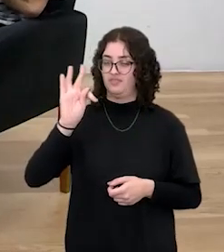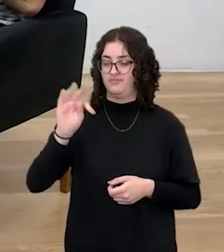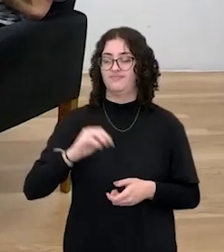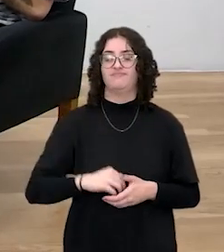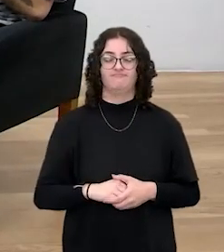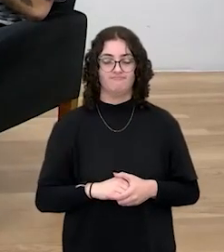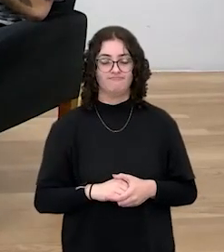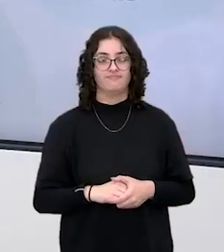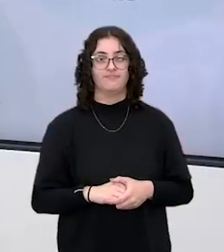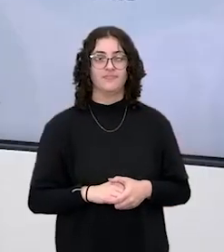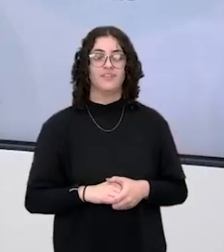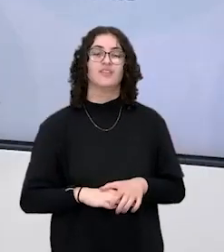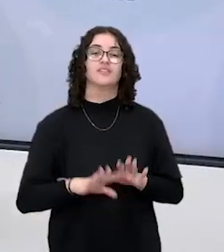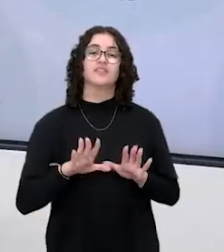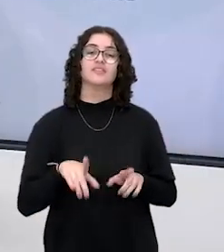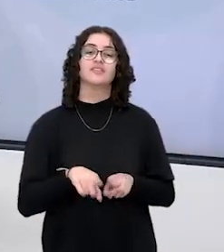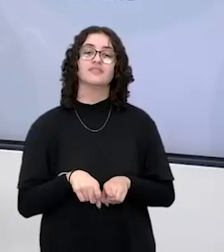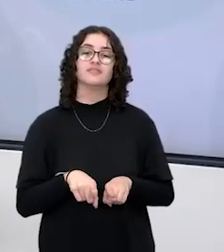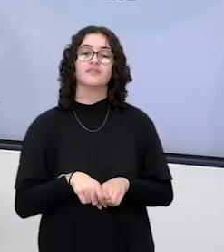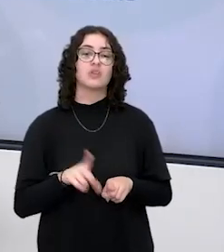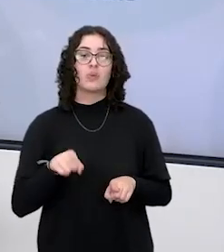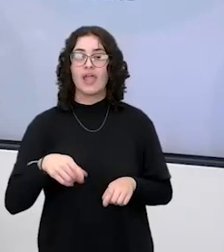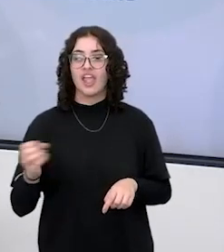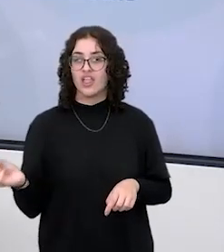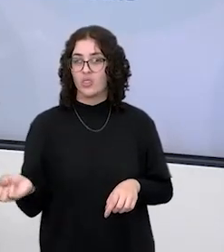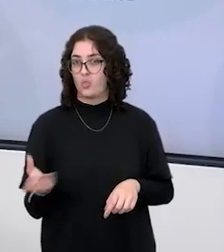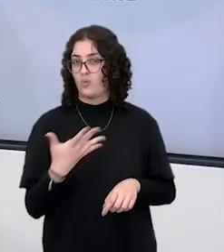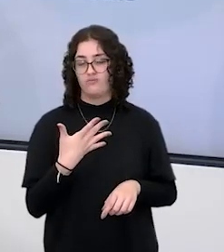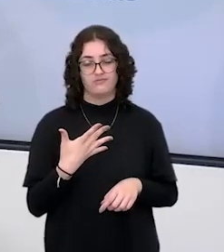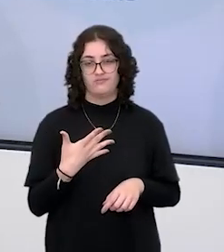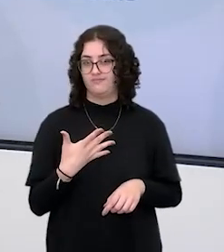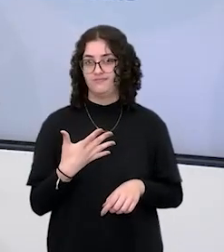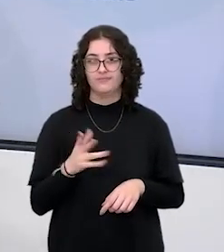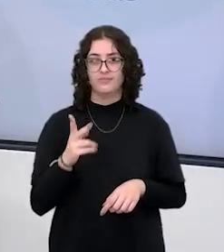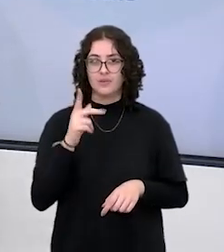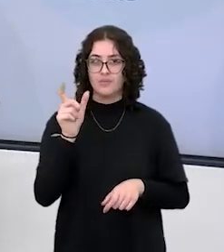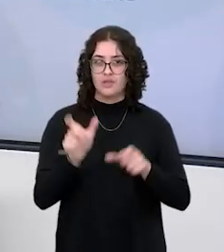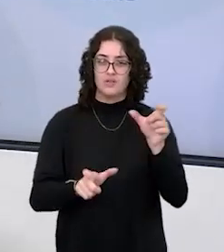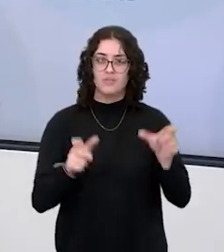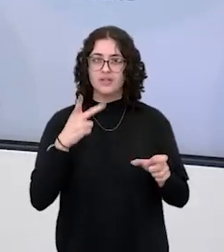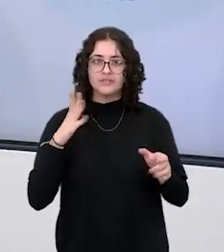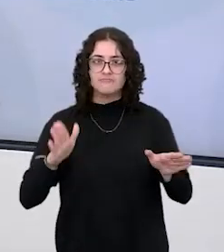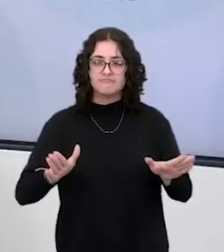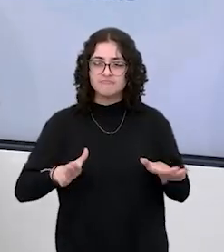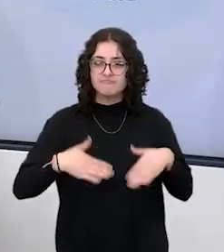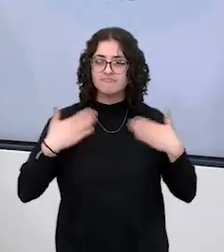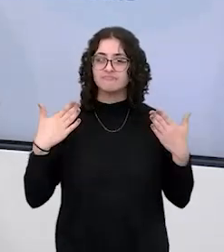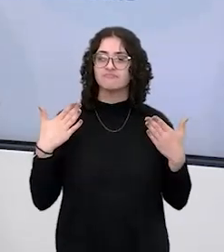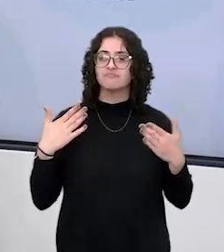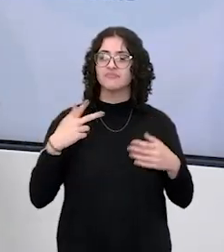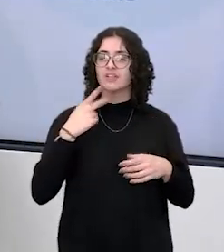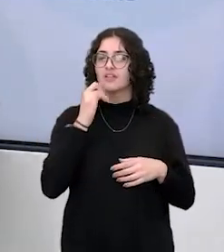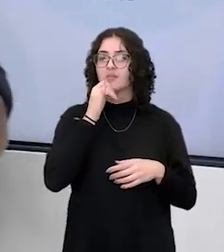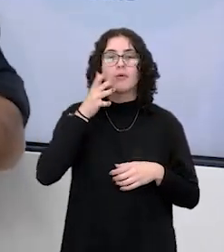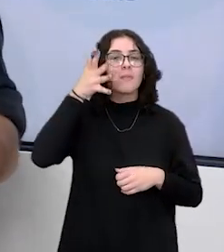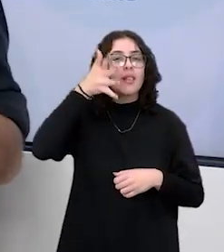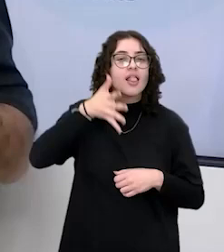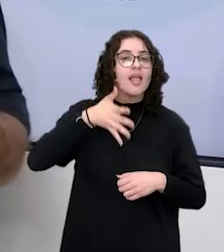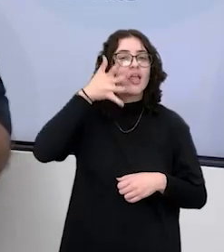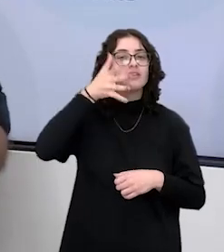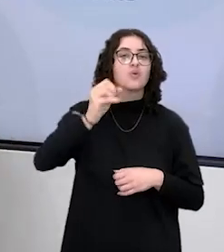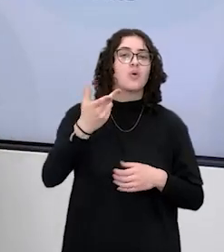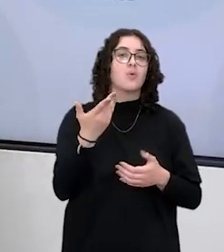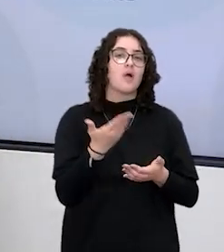Sem contar que isso também não é nada novo. As pessoas se espantam muito, Anderson, quando numa palestra, numa aula,